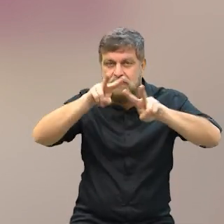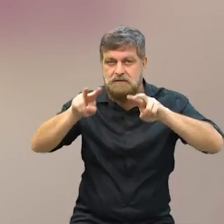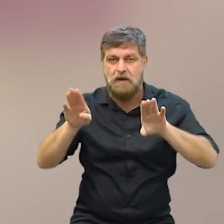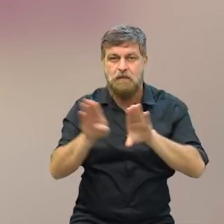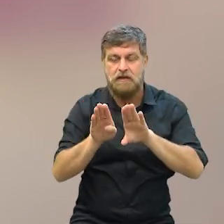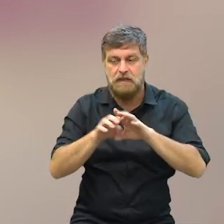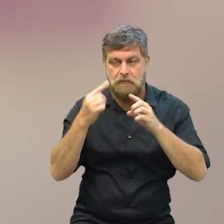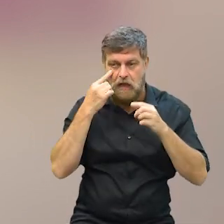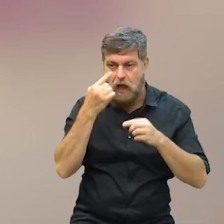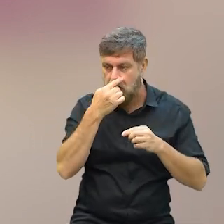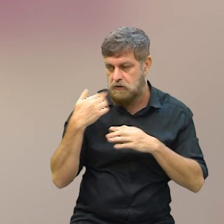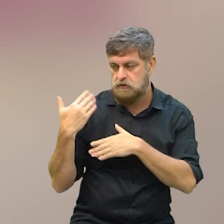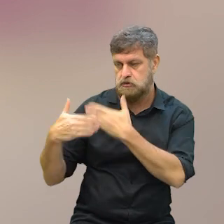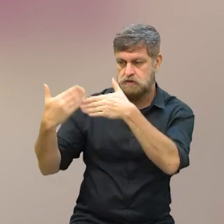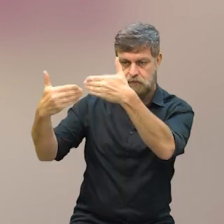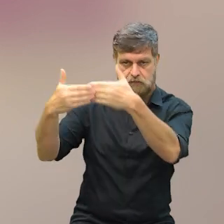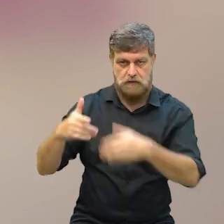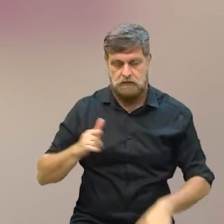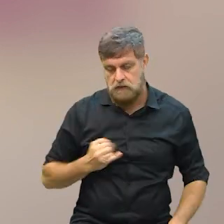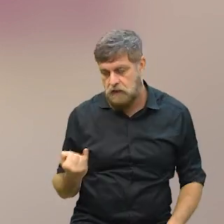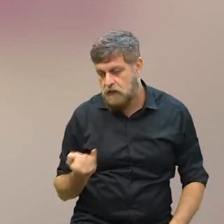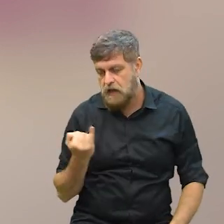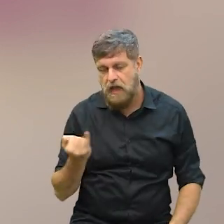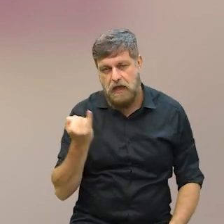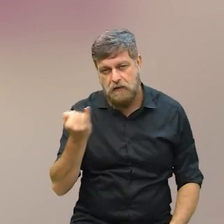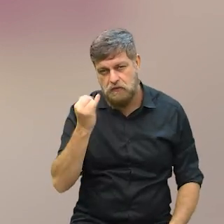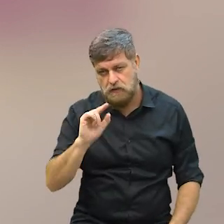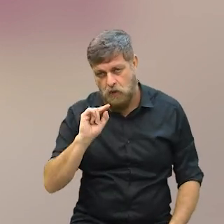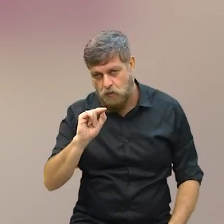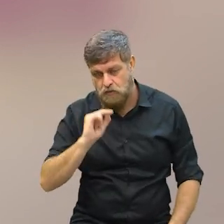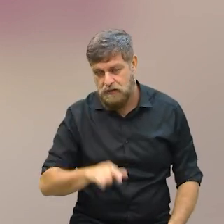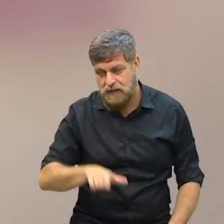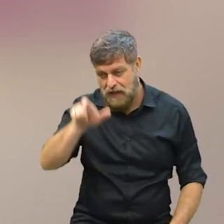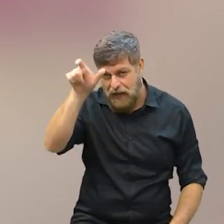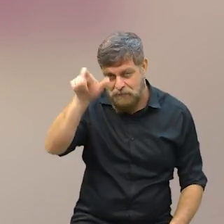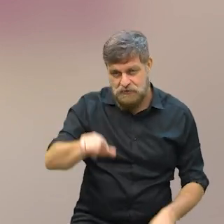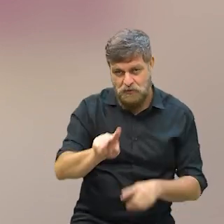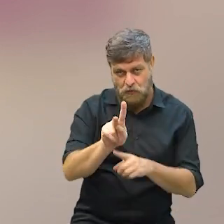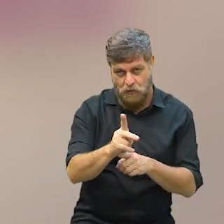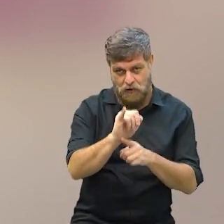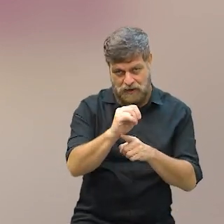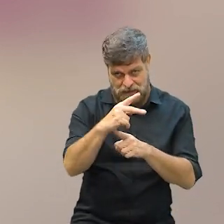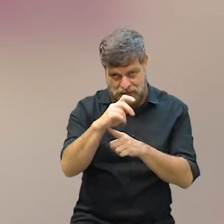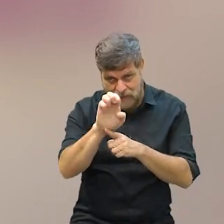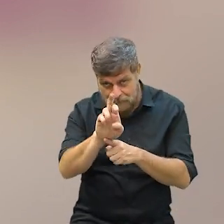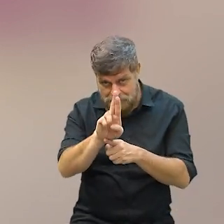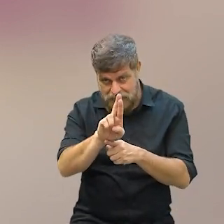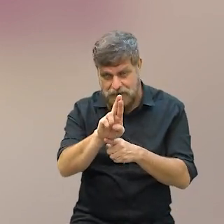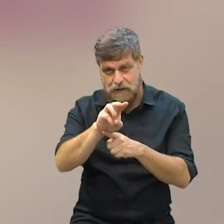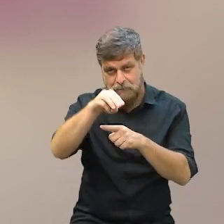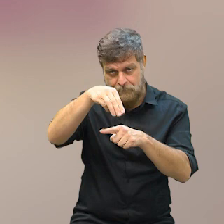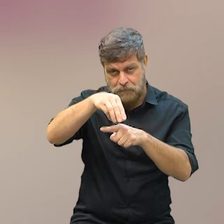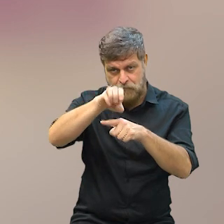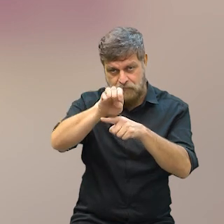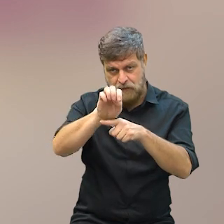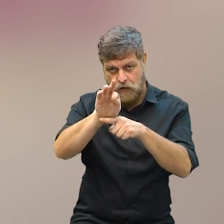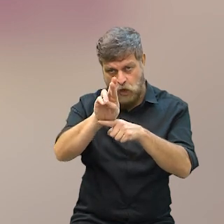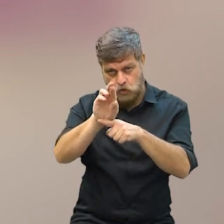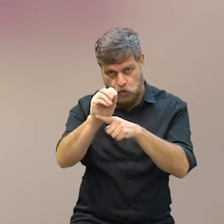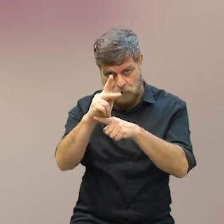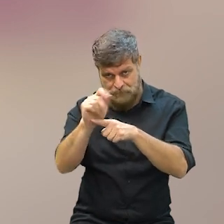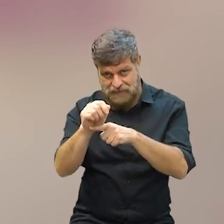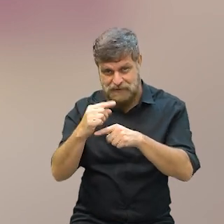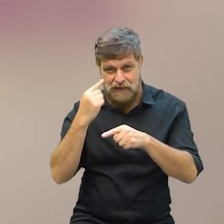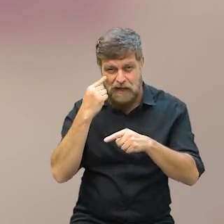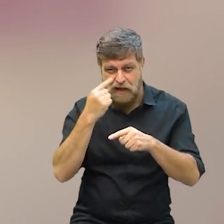e também desenvolver a visão. Então, assim, é muito importante, né, os hipermétropes estarem atentos quando é muito alto por conta de